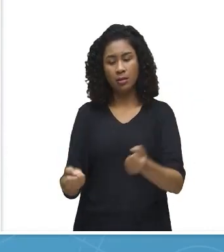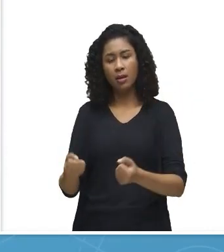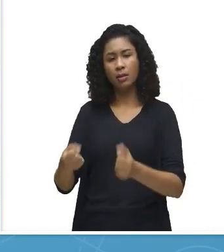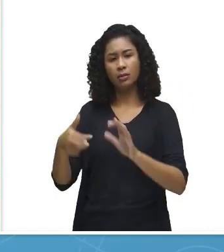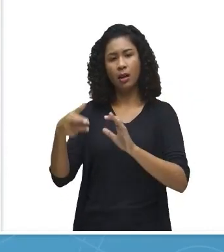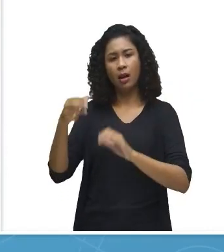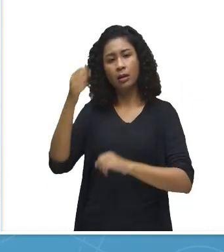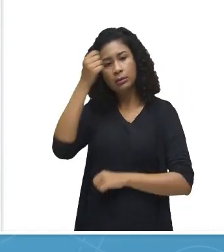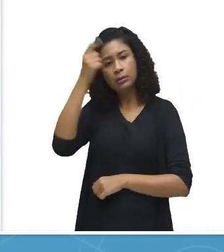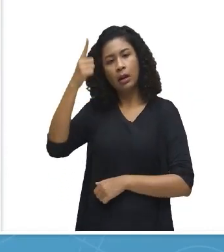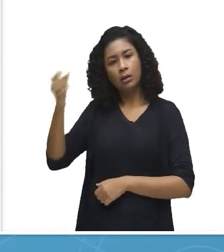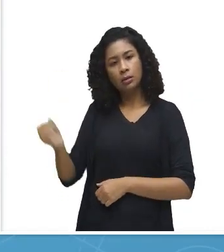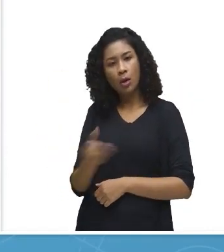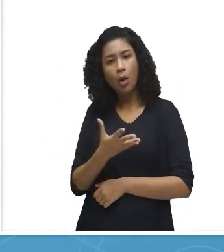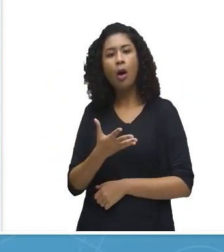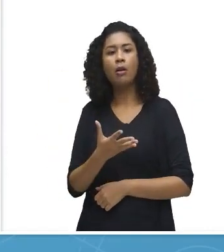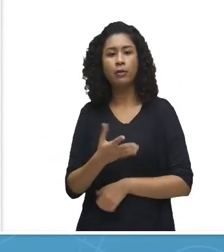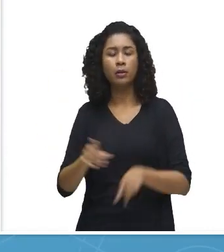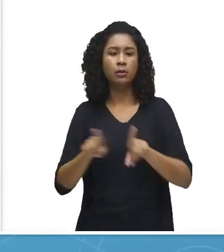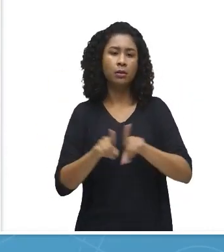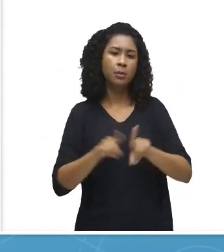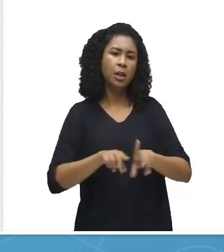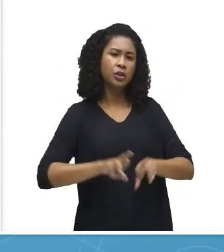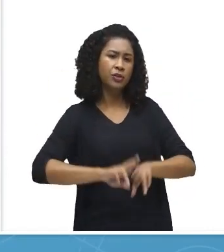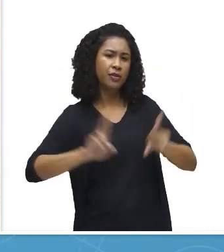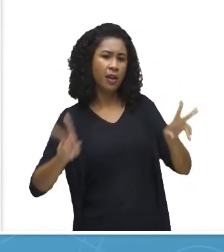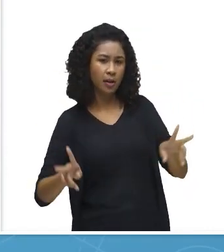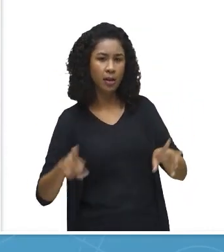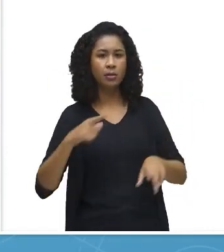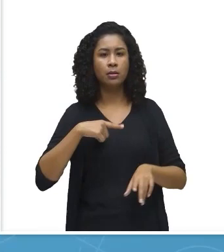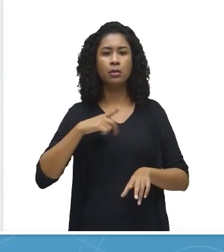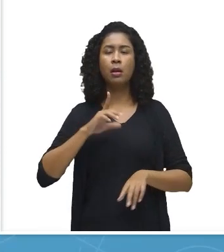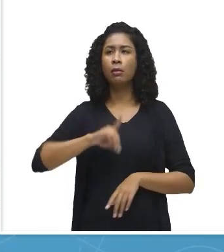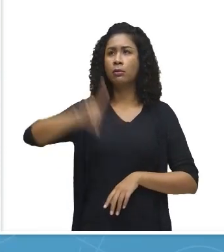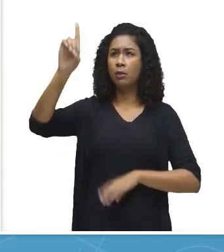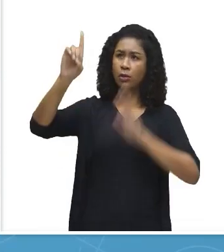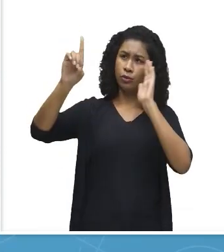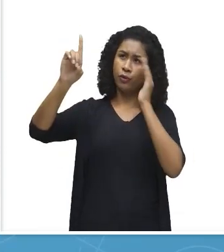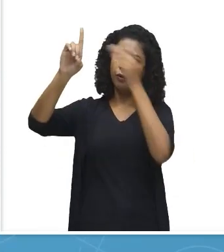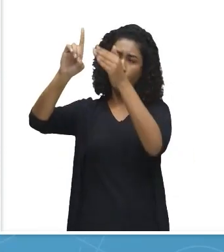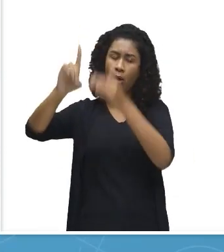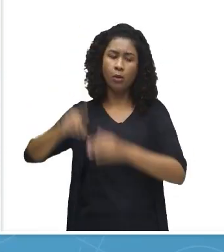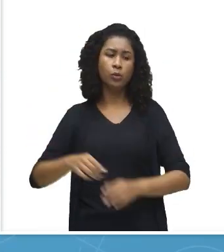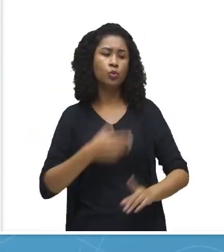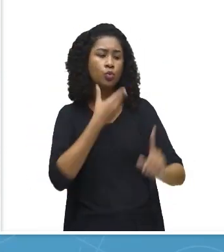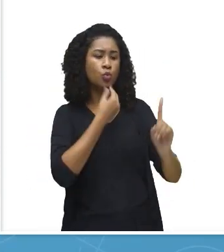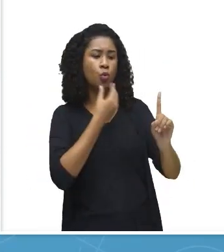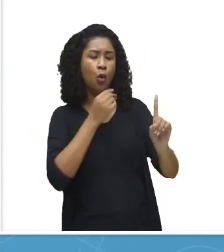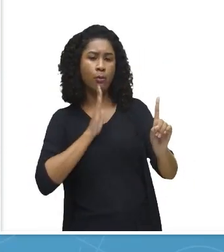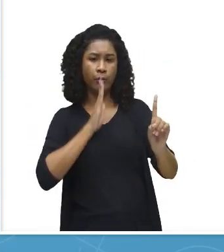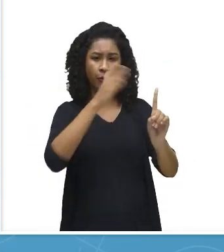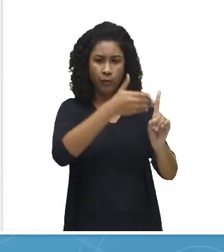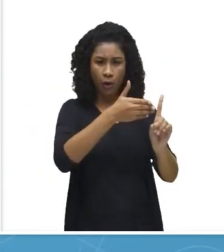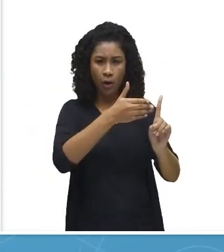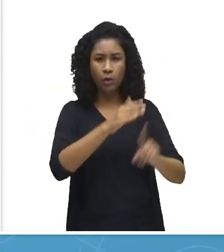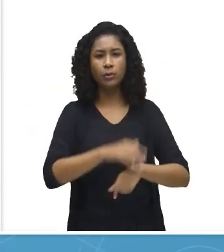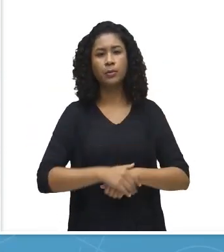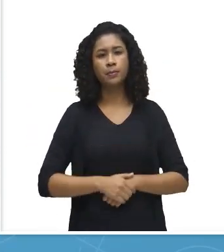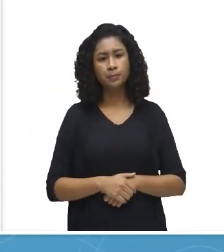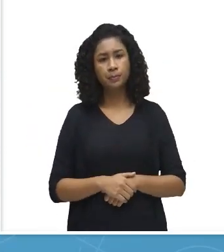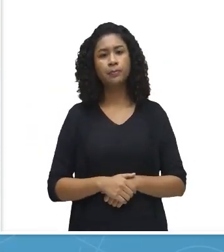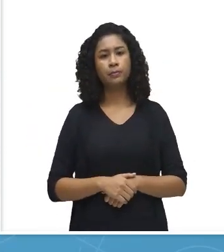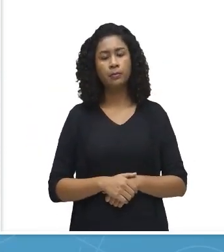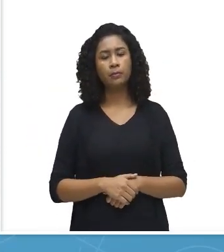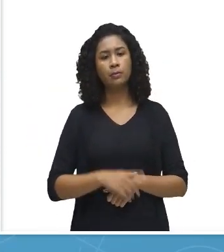Falamos sobre a questão da diferença entre o antropocentrismo e o teocentrismo. E também falamos sobre a questão da modernidade, quais